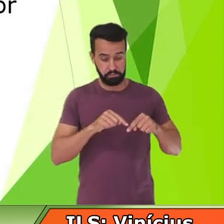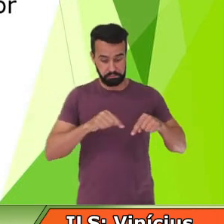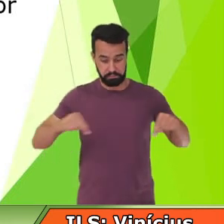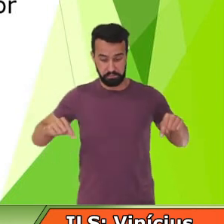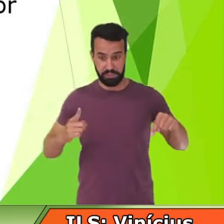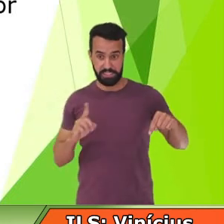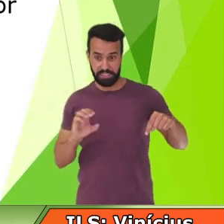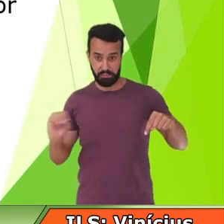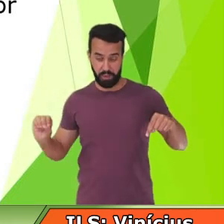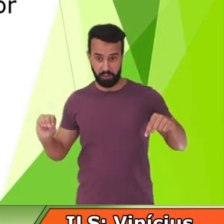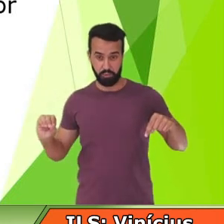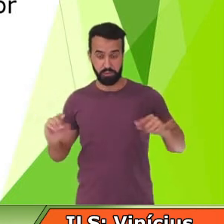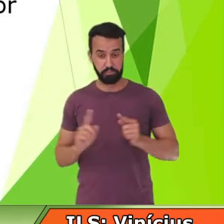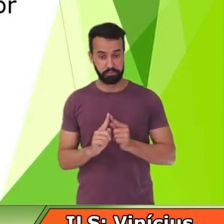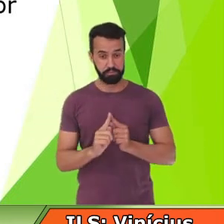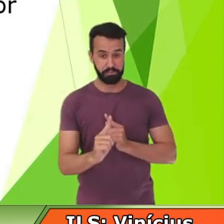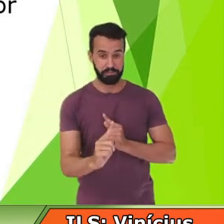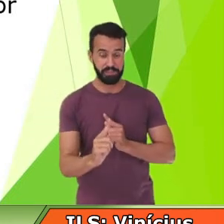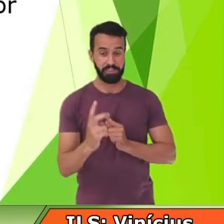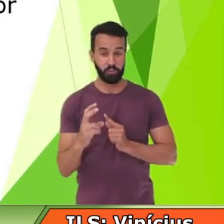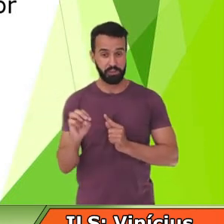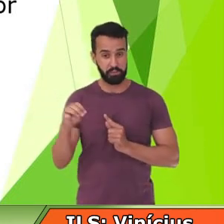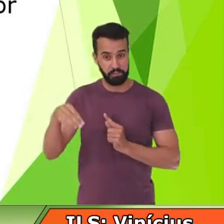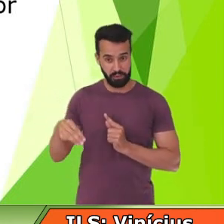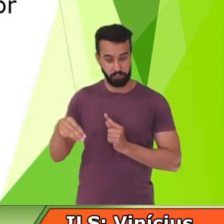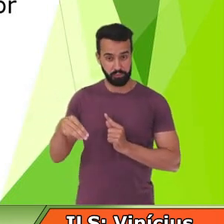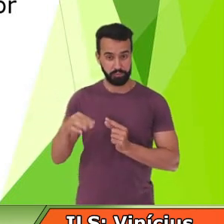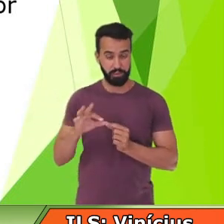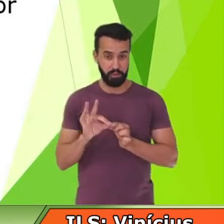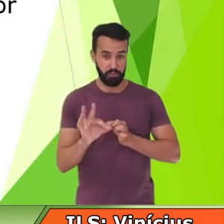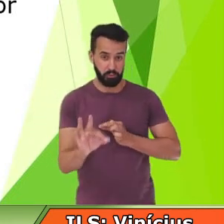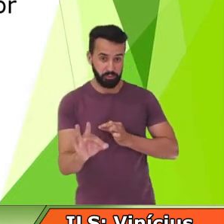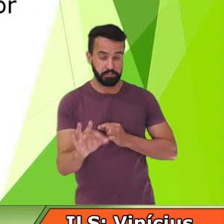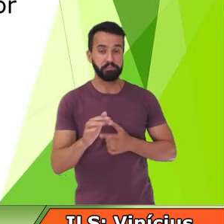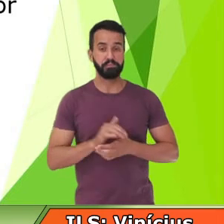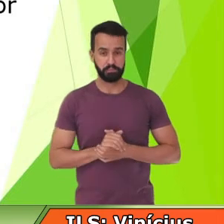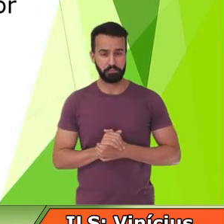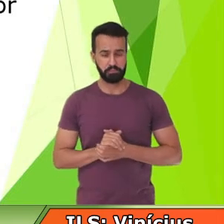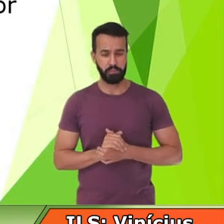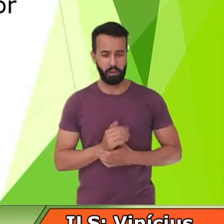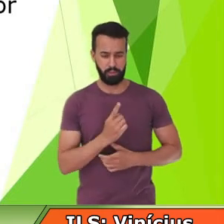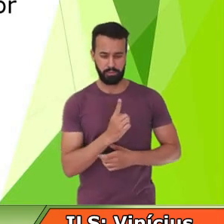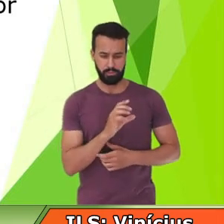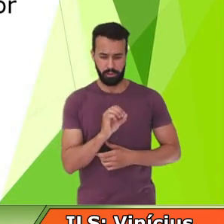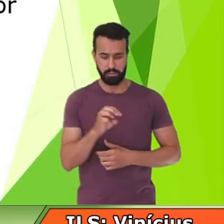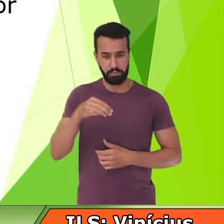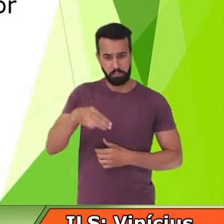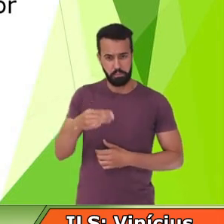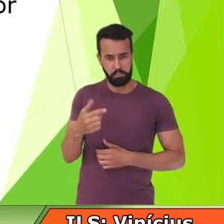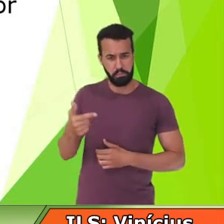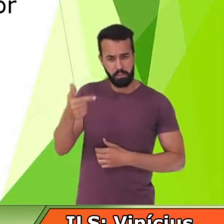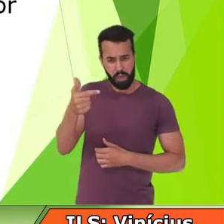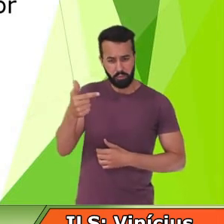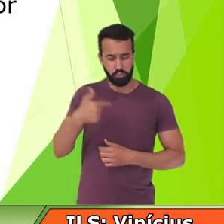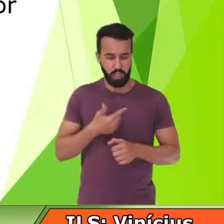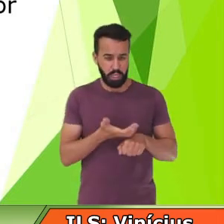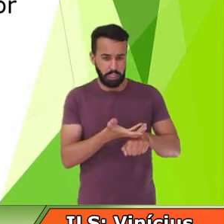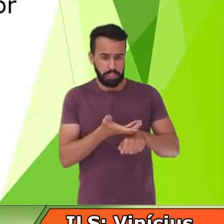comprimento e 50 metros de largura. E para cada 10 metros quadrados de grama